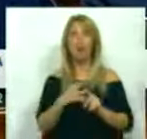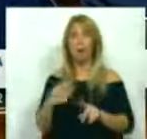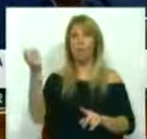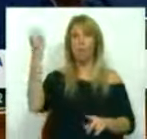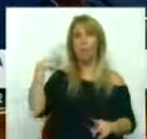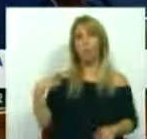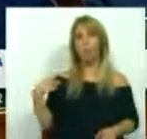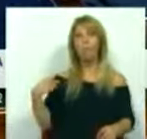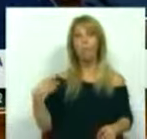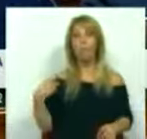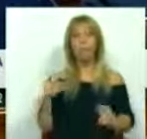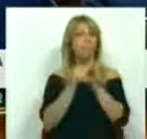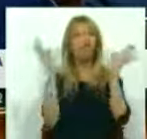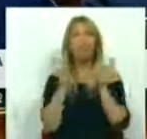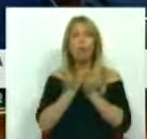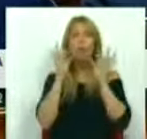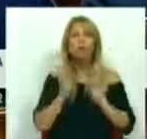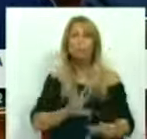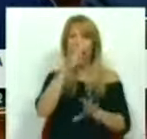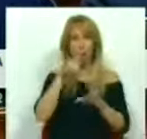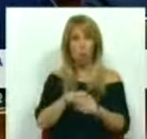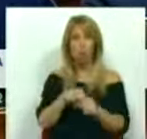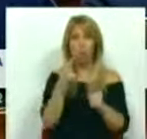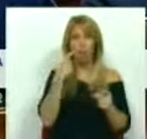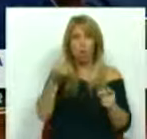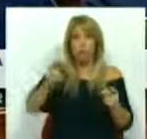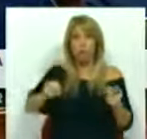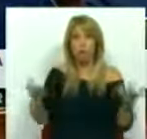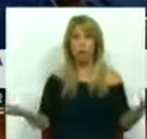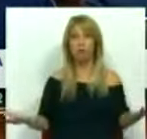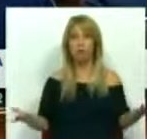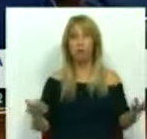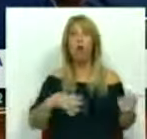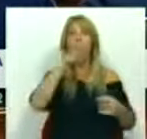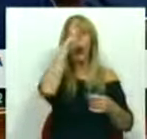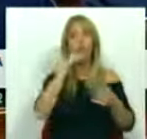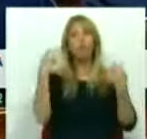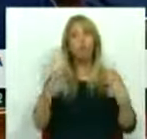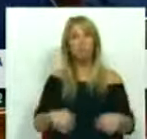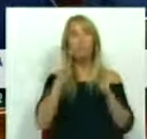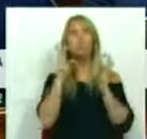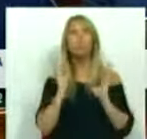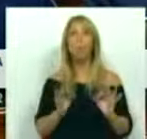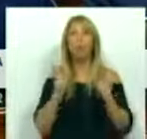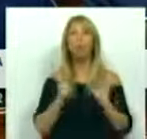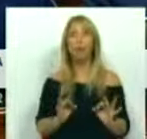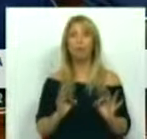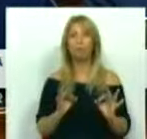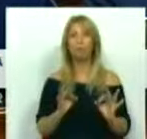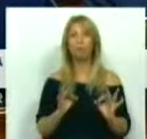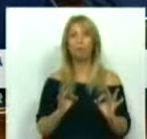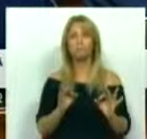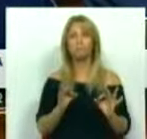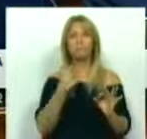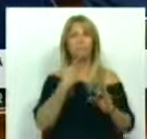anterior, todas, incluindo as mais baixas, sendo que este Governo teve o cuidado de